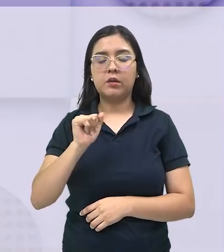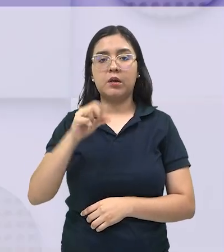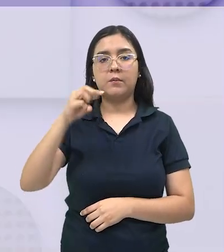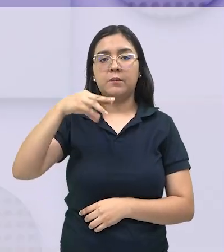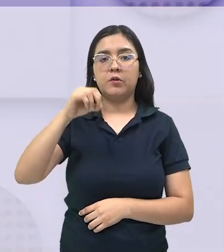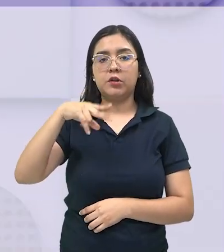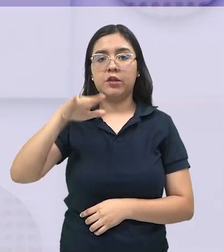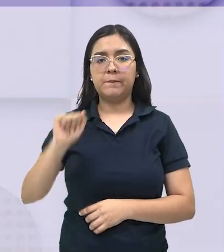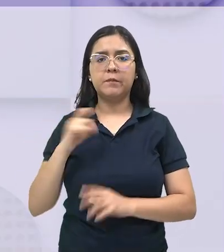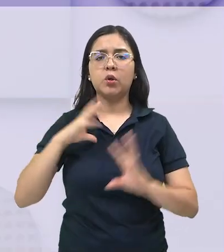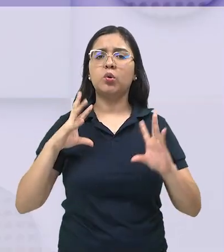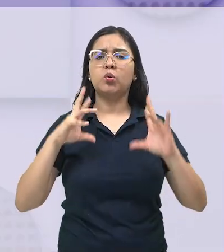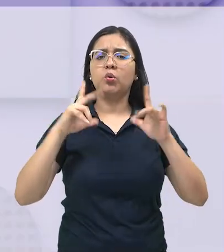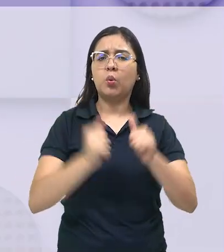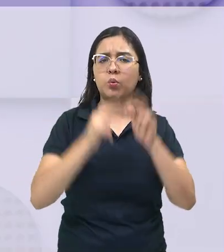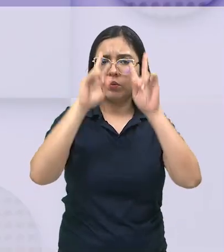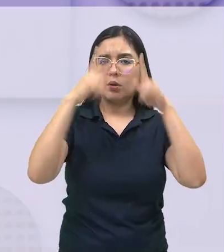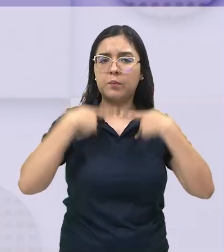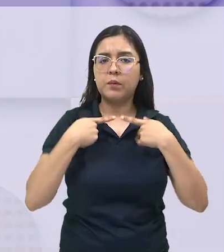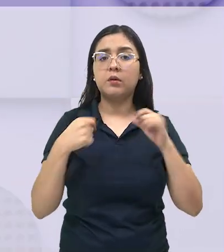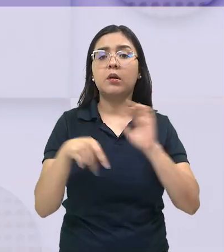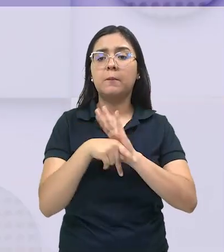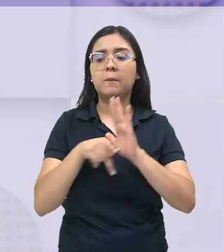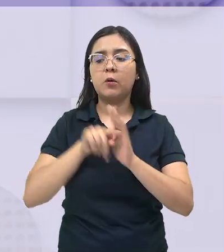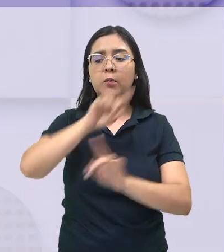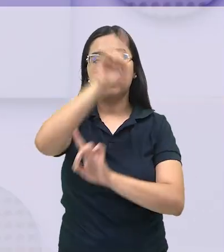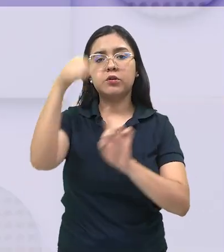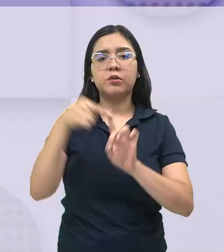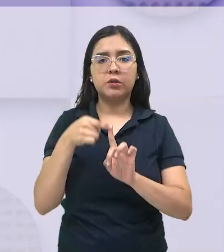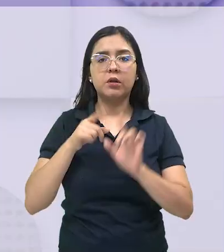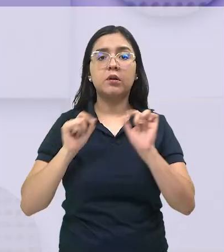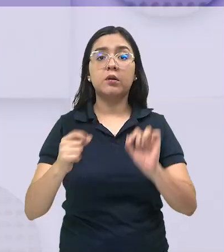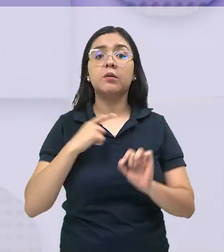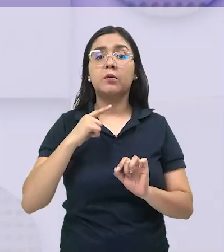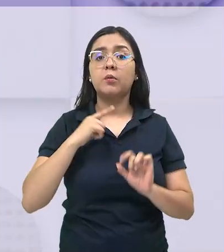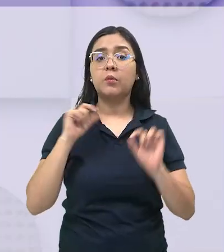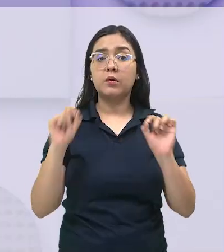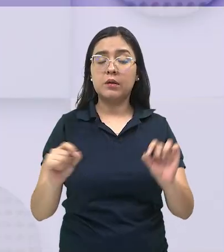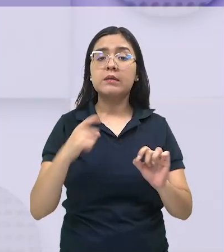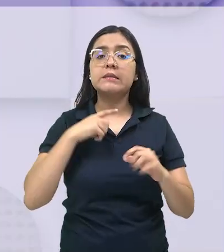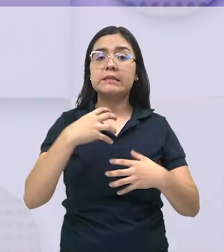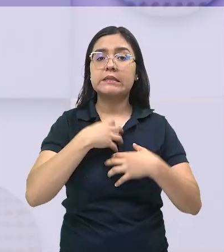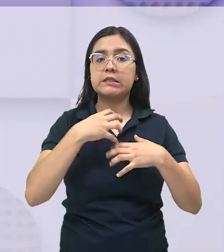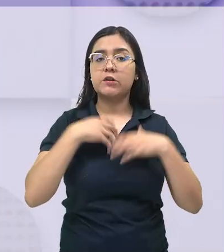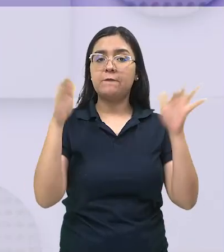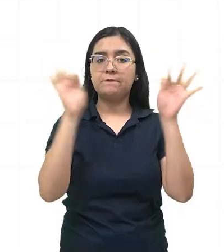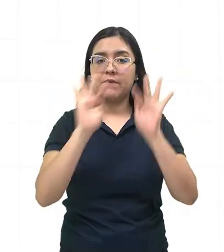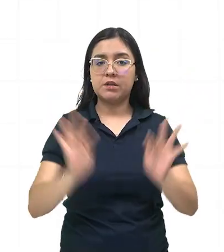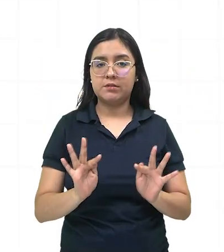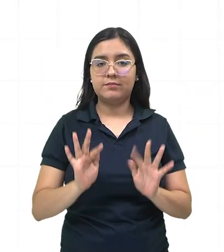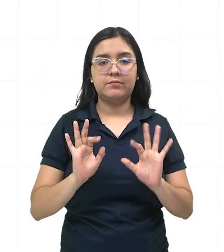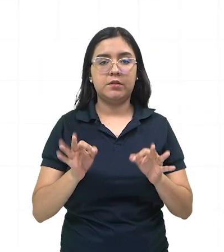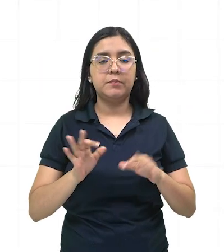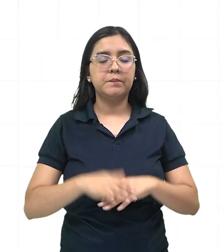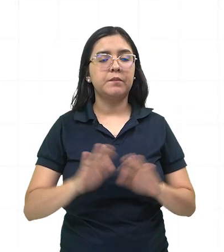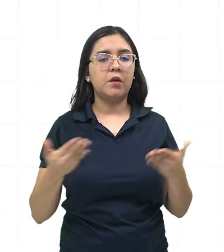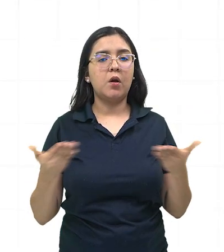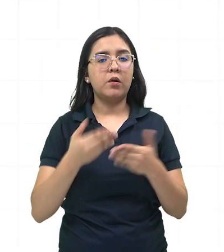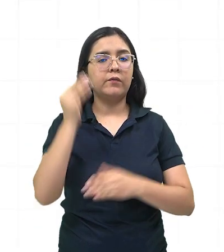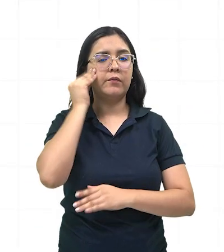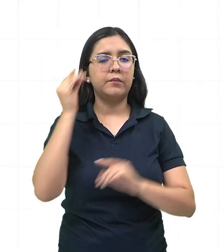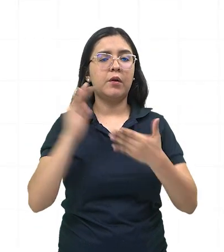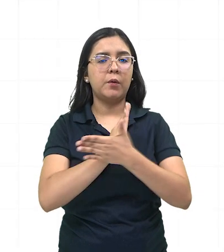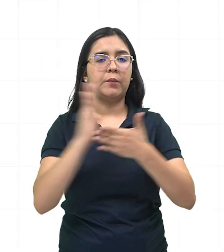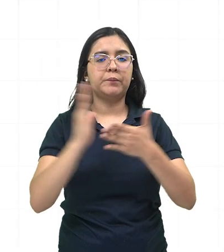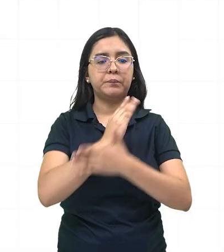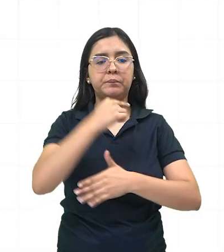eudaimonia. Então, todo ser humano foi feito para a eudaimonia, foi feito para a felicidade. Ok? Vamos agora para